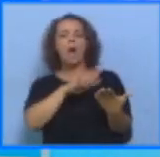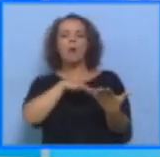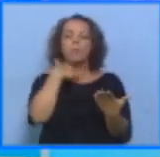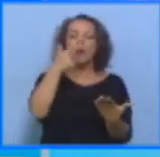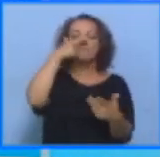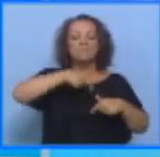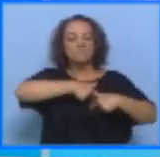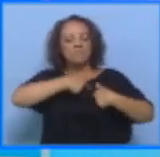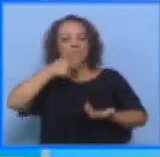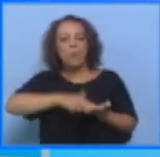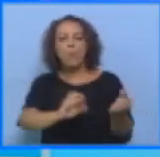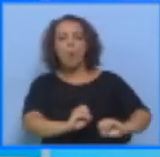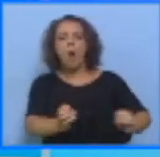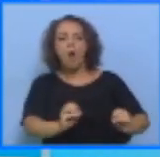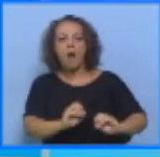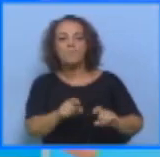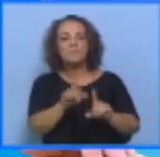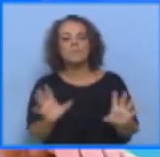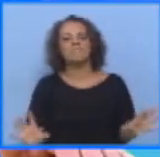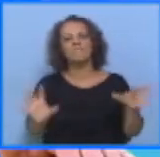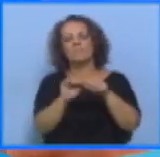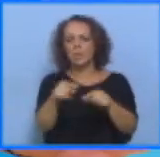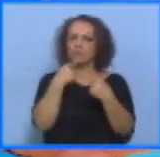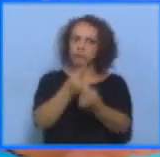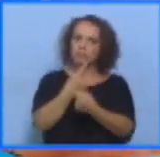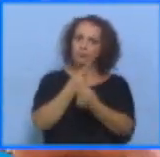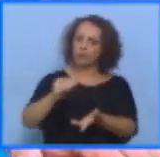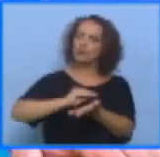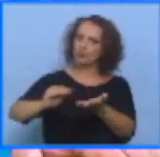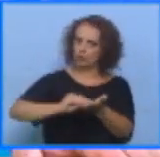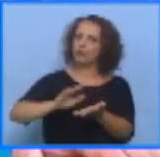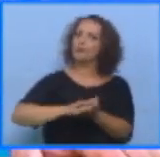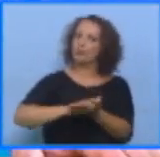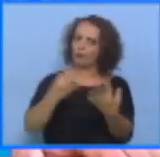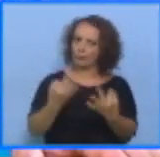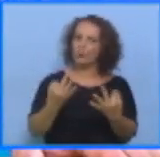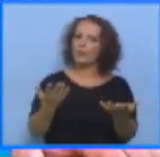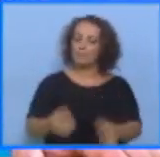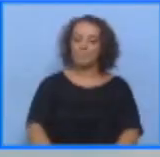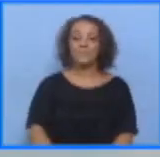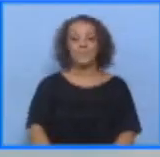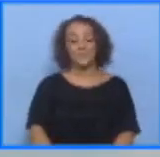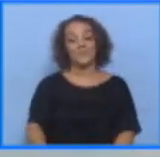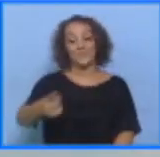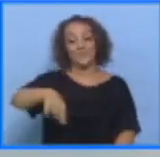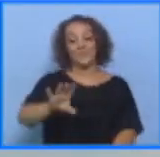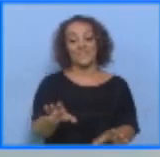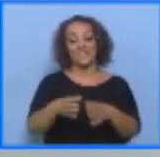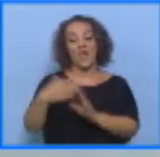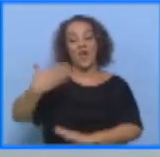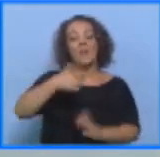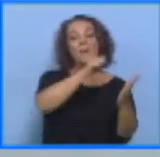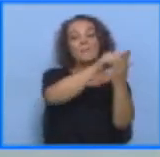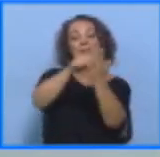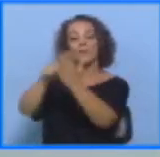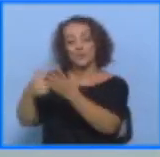que haver realmente aqui uma solidariedade. Isso foi muito afirmado e até posto por escrito, não é? Desafios que se colocam à Ordem dos Pregadores. Frei